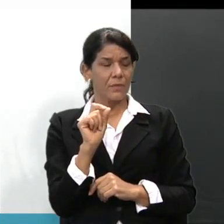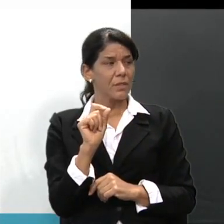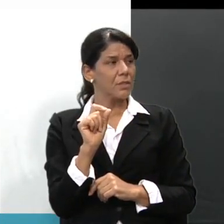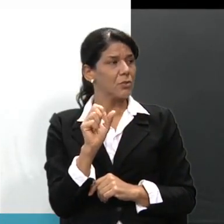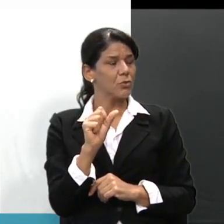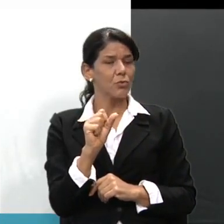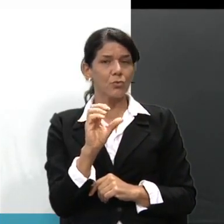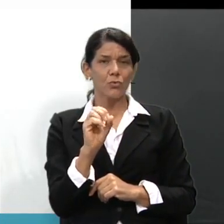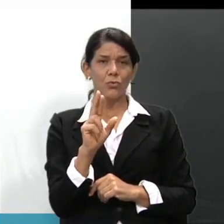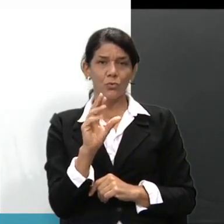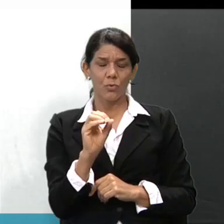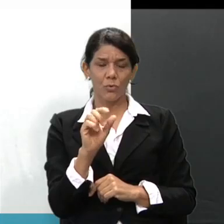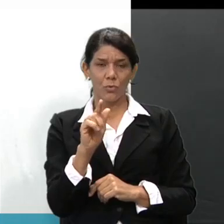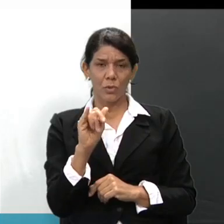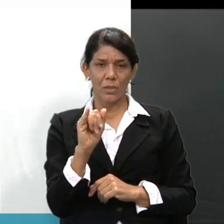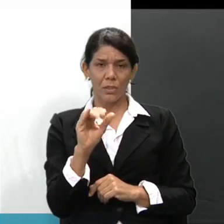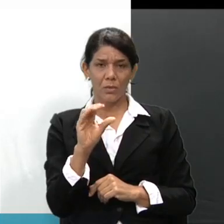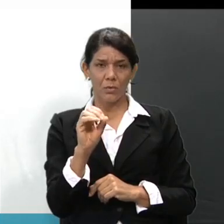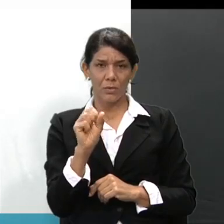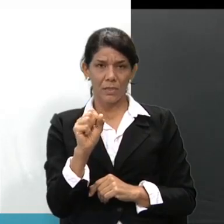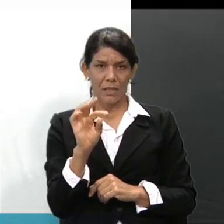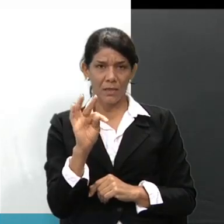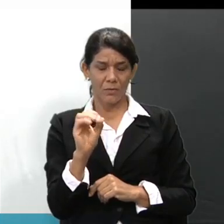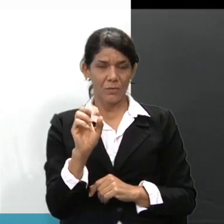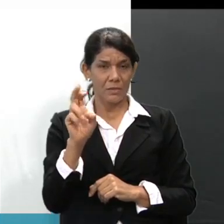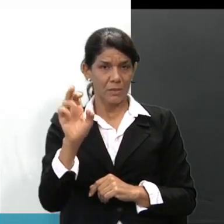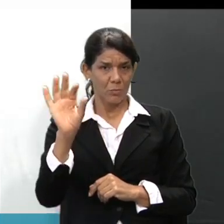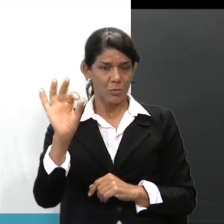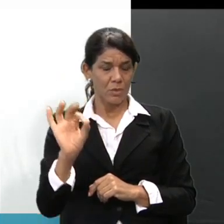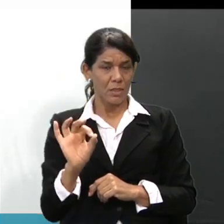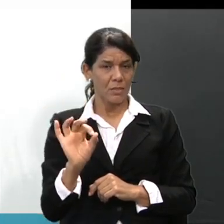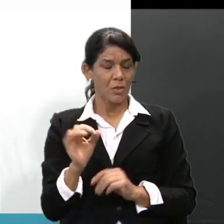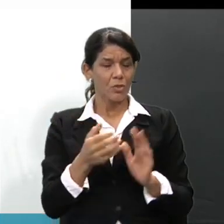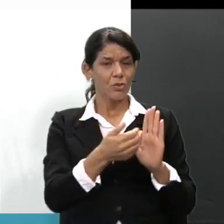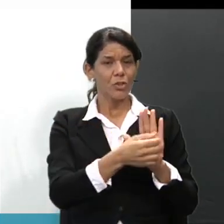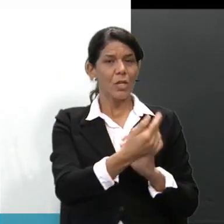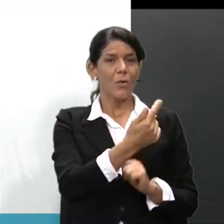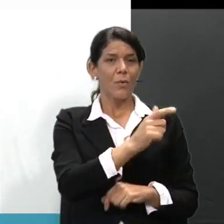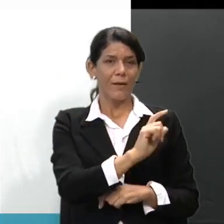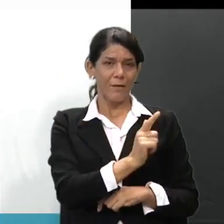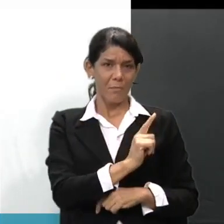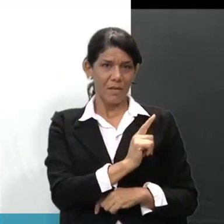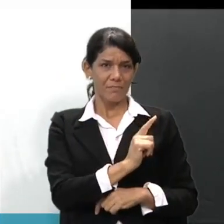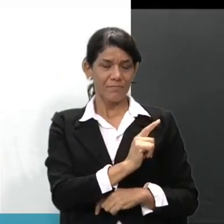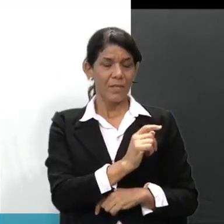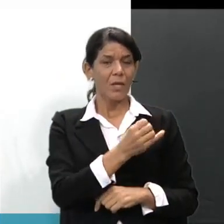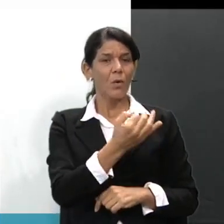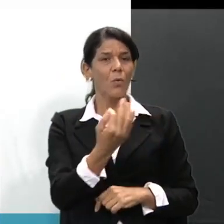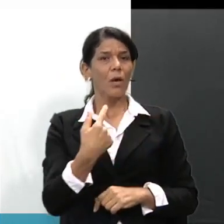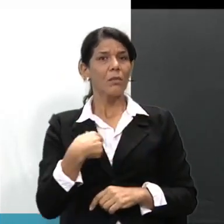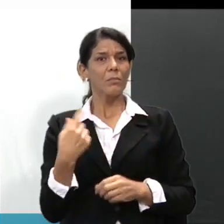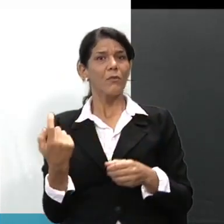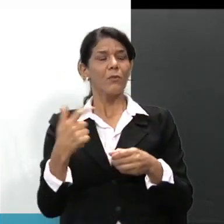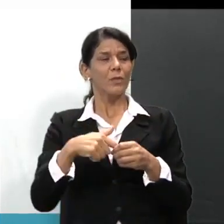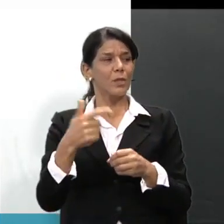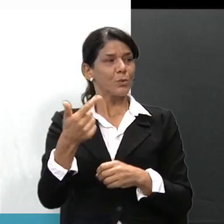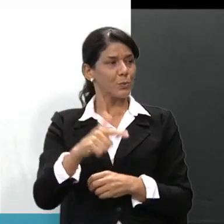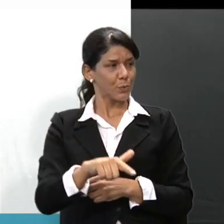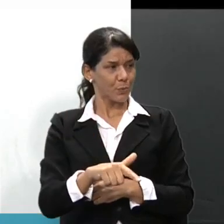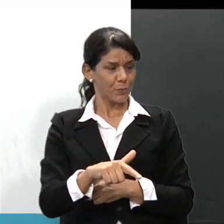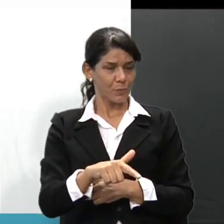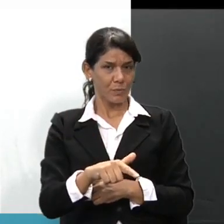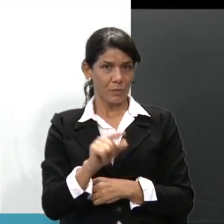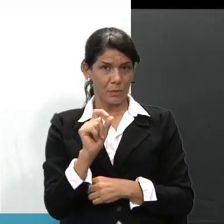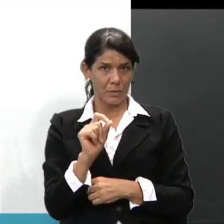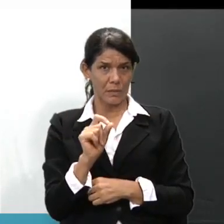de soro glicosado de 5%, eu vou perder 1 grama. Quanto que eu vou ter que repor